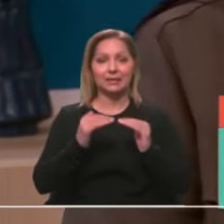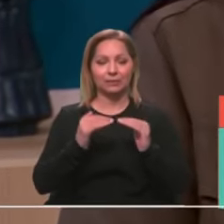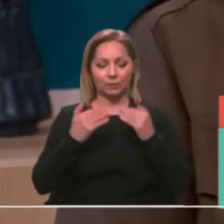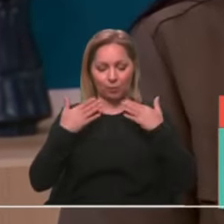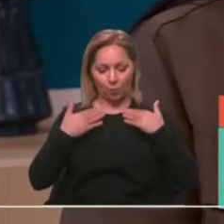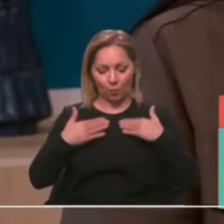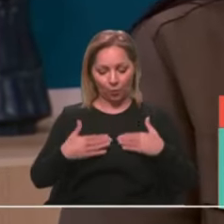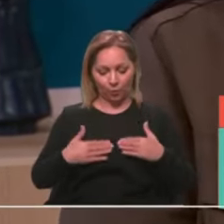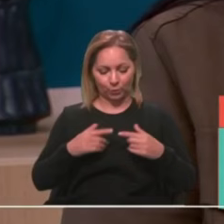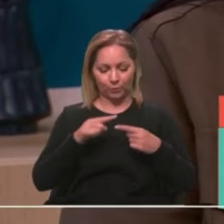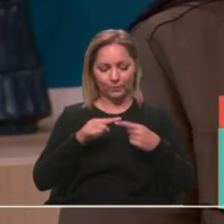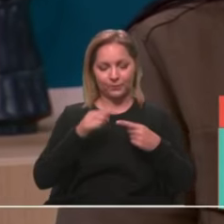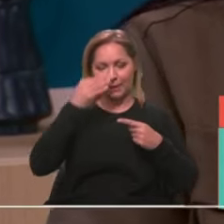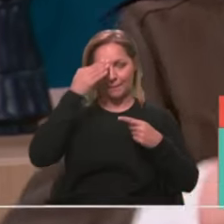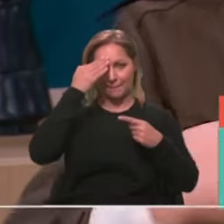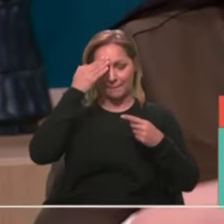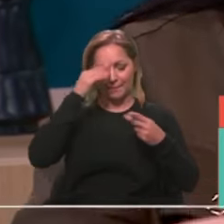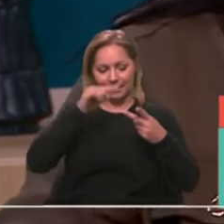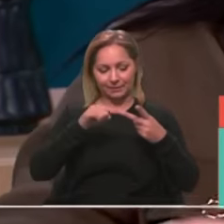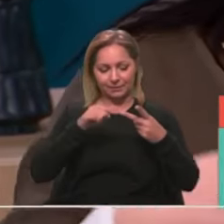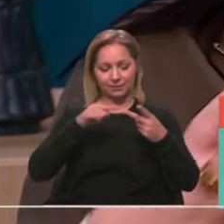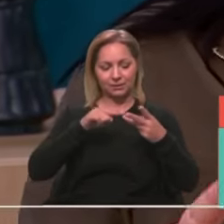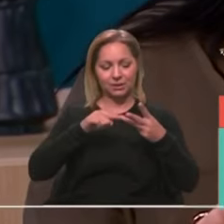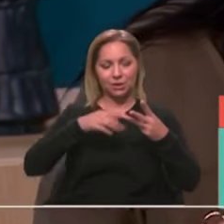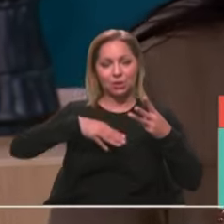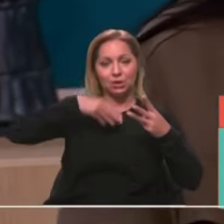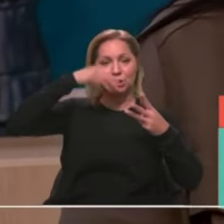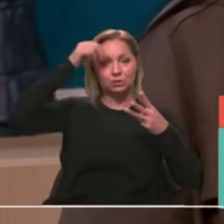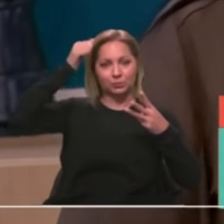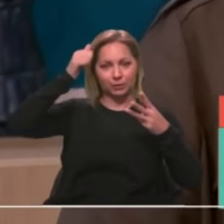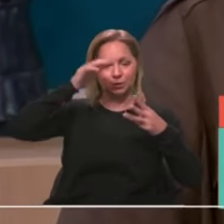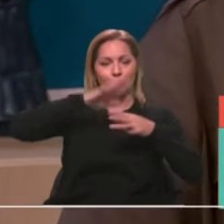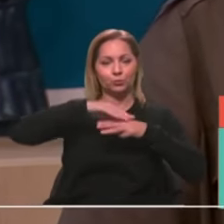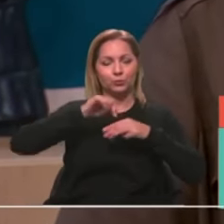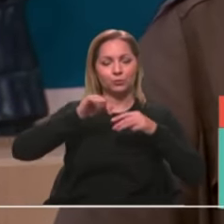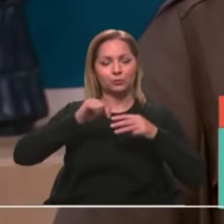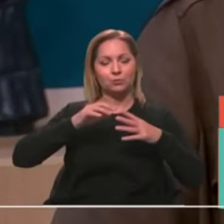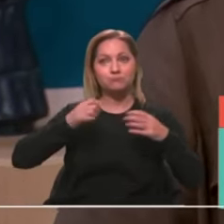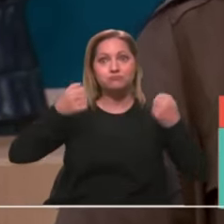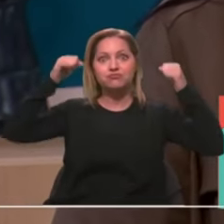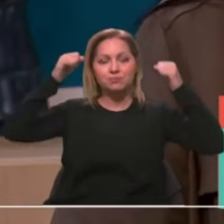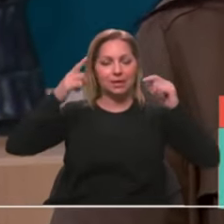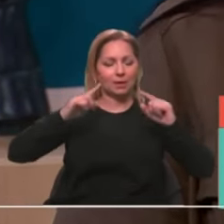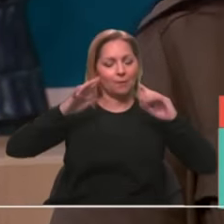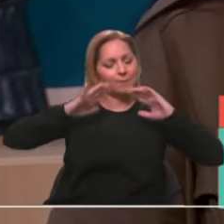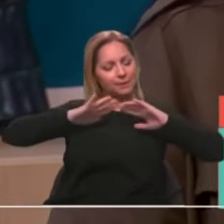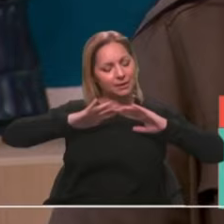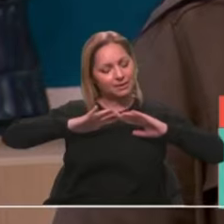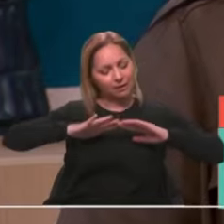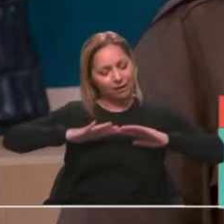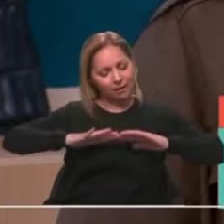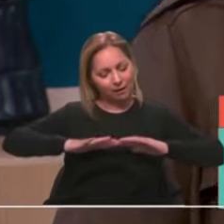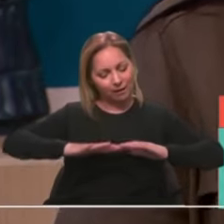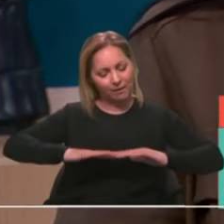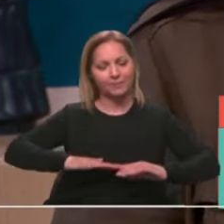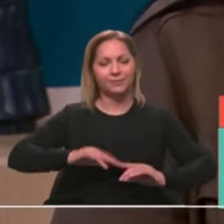Portanto, vão evitar mais se exaltarem e vão ter um ano em que podem